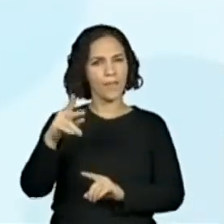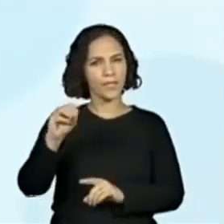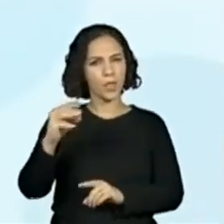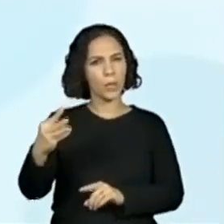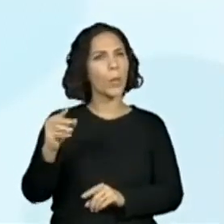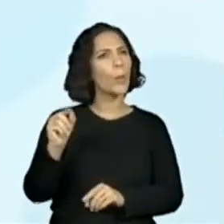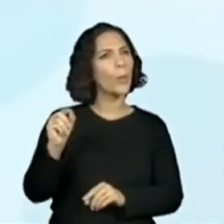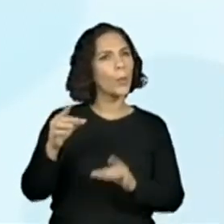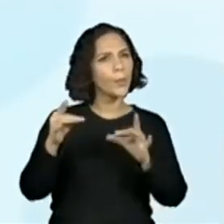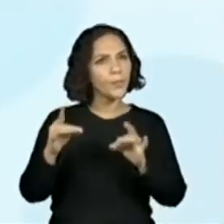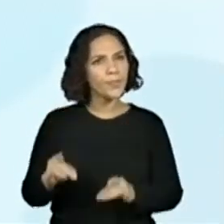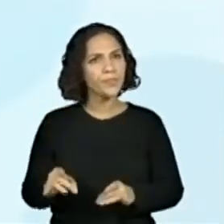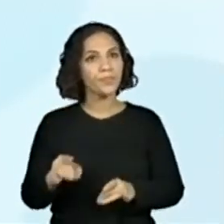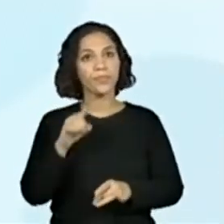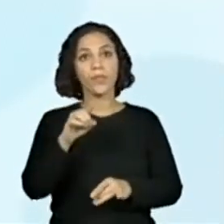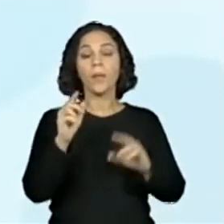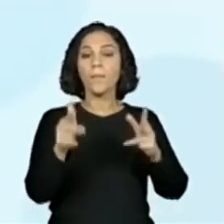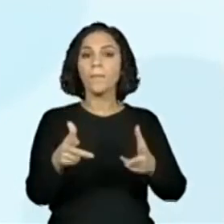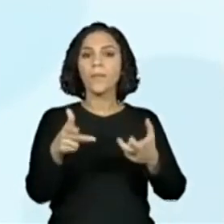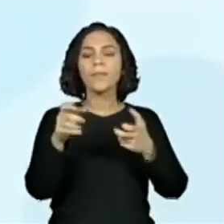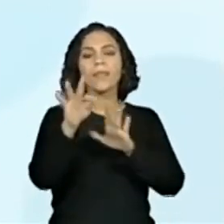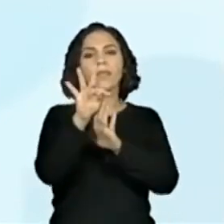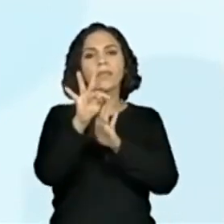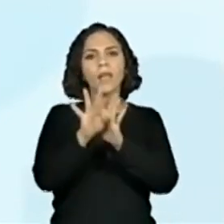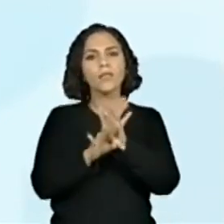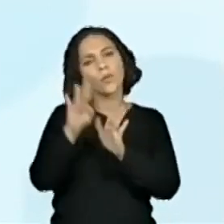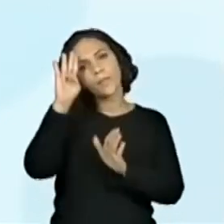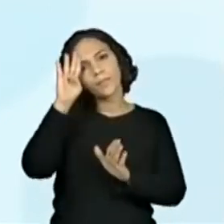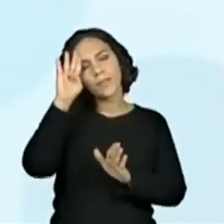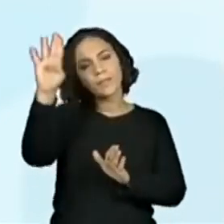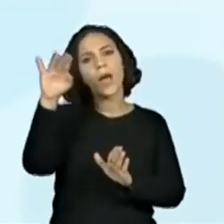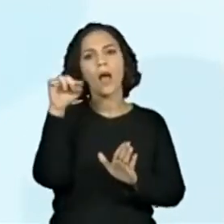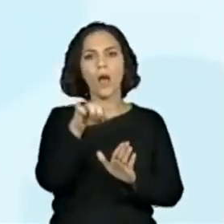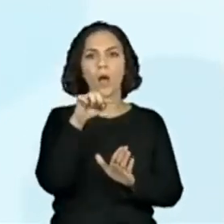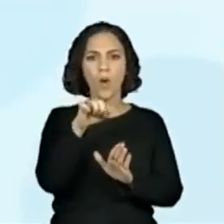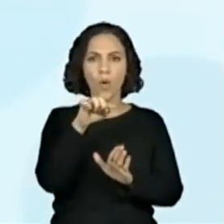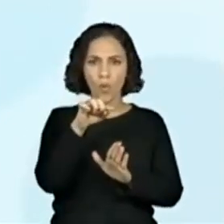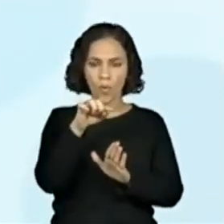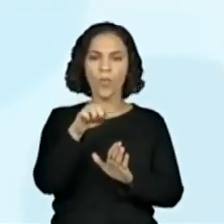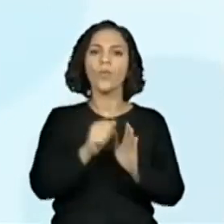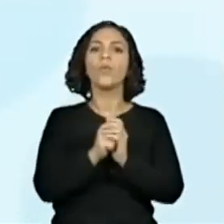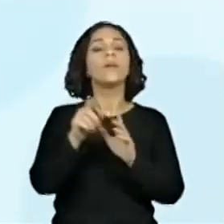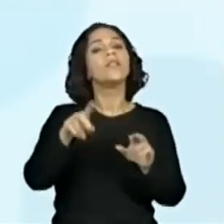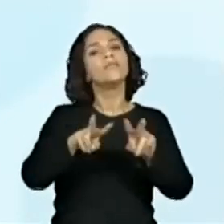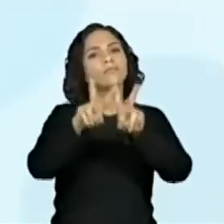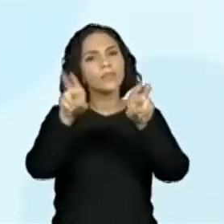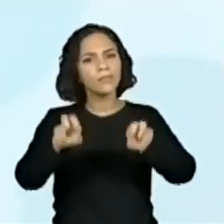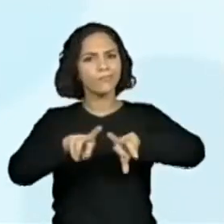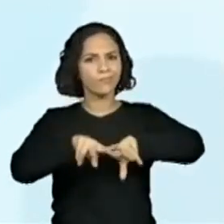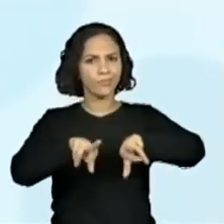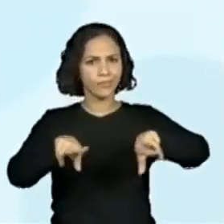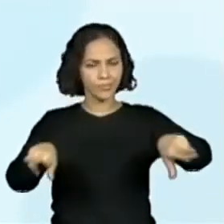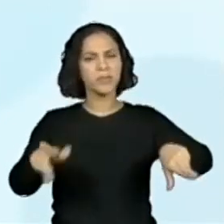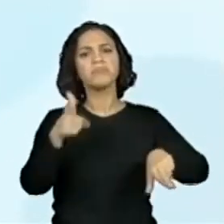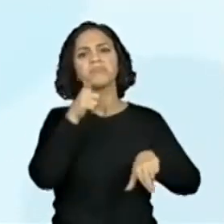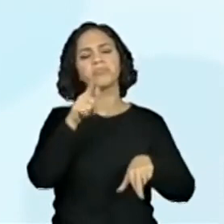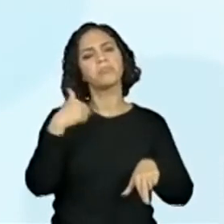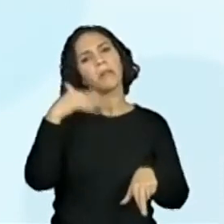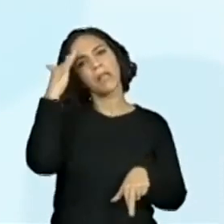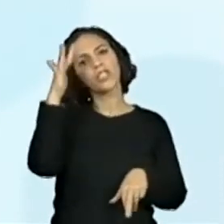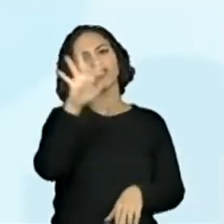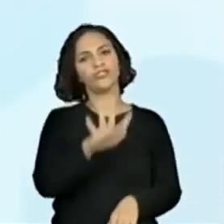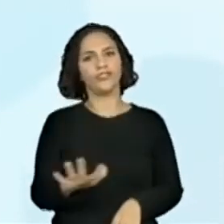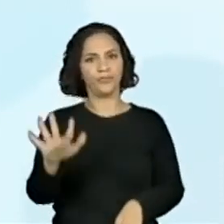lp03 identificar a ideia central de textos de diferentes gêneros assunto tema demonstrando compreensão